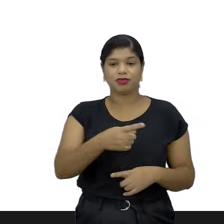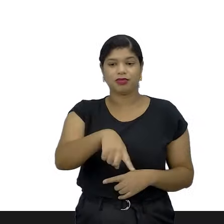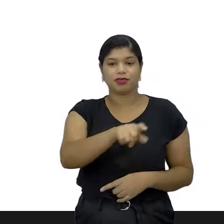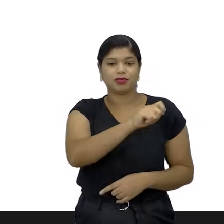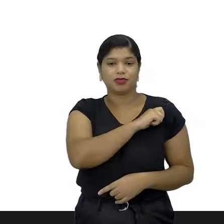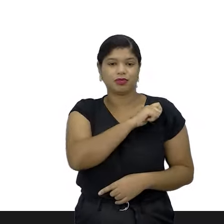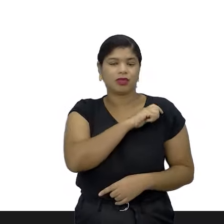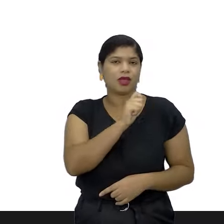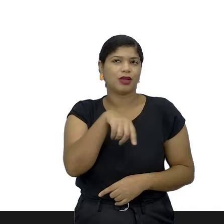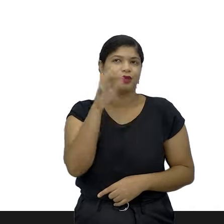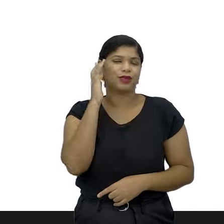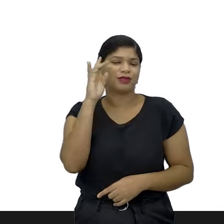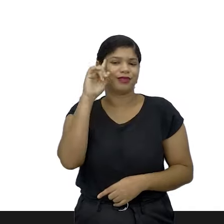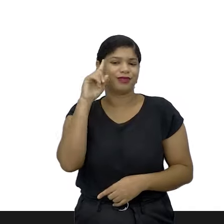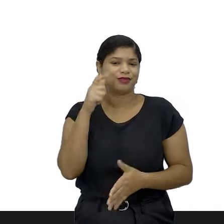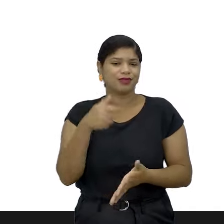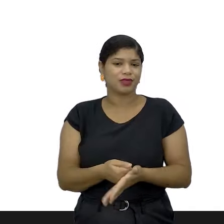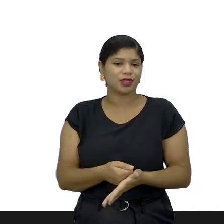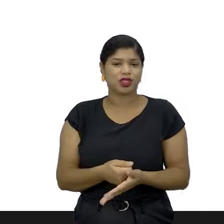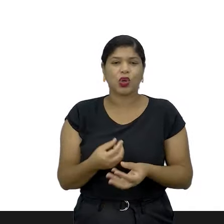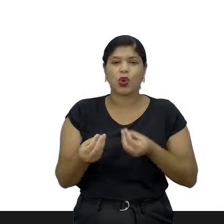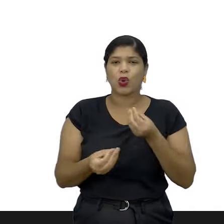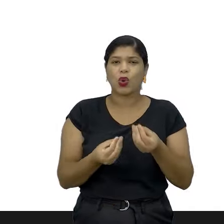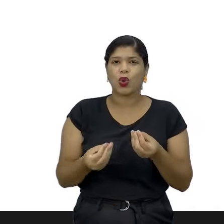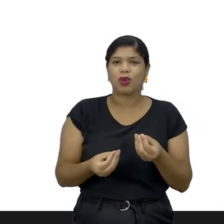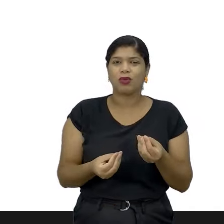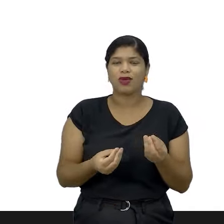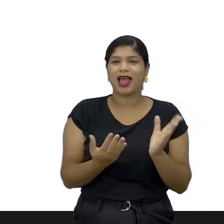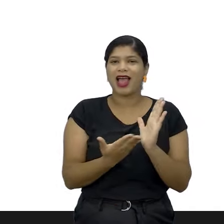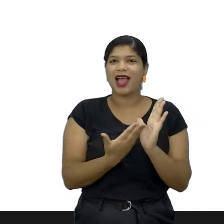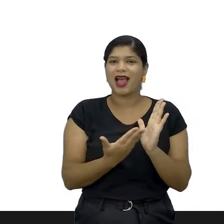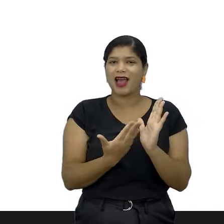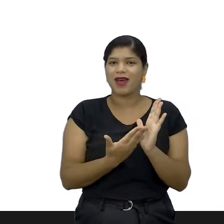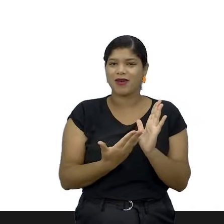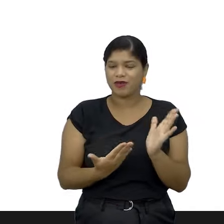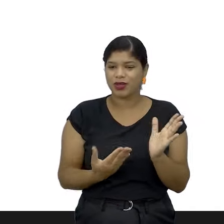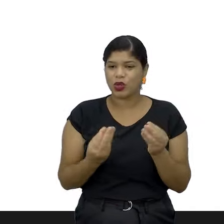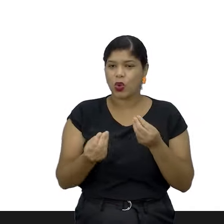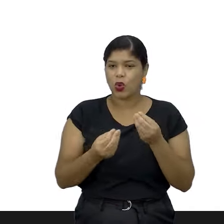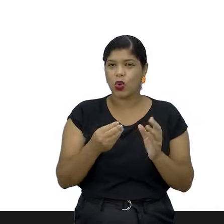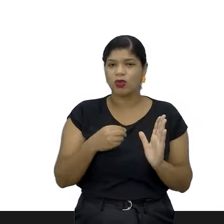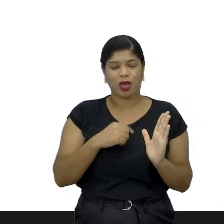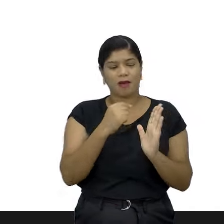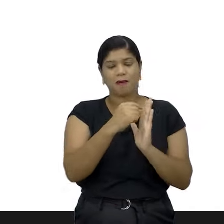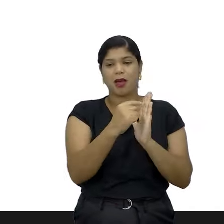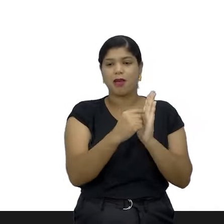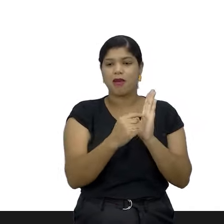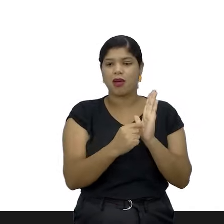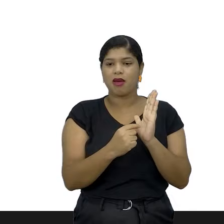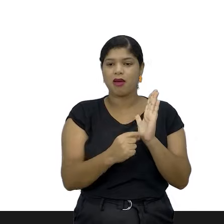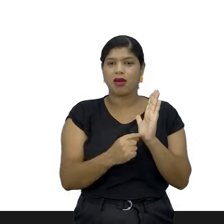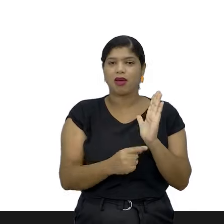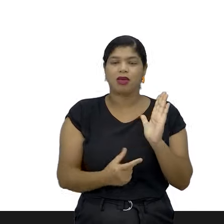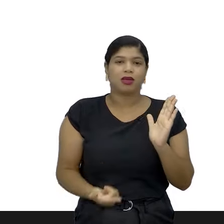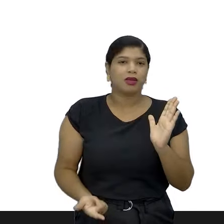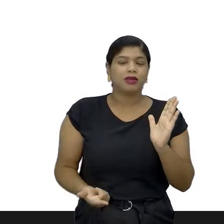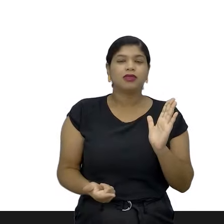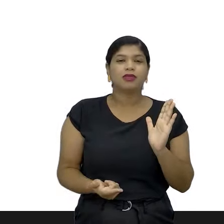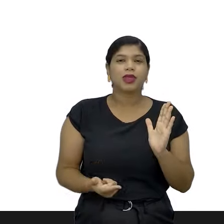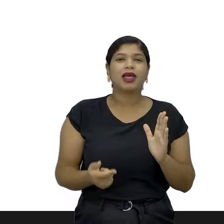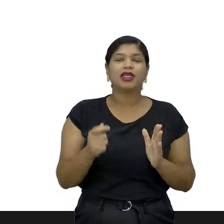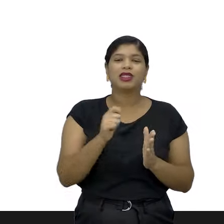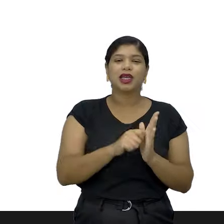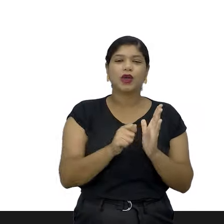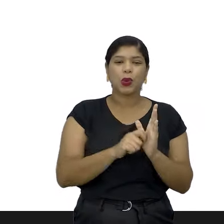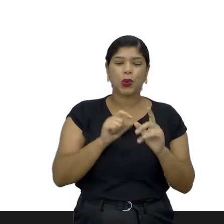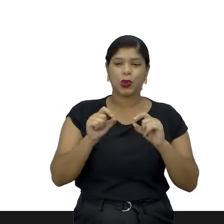vão decidir como será a capa do livro, como eles vão organizar o índice dessas receitas, né, o que deve estar